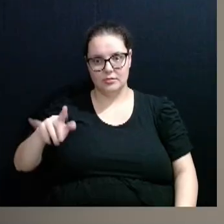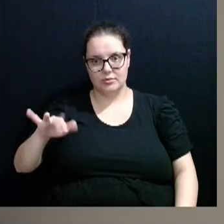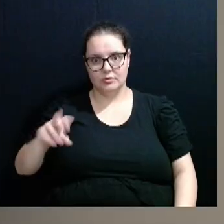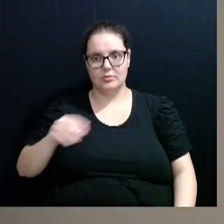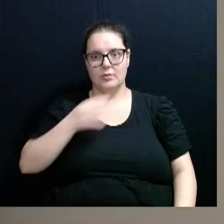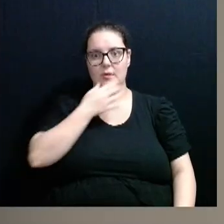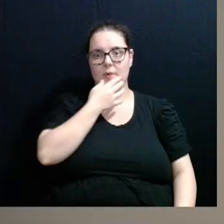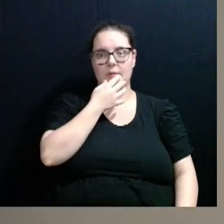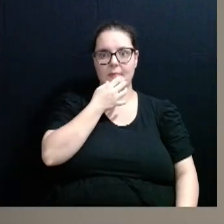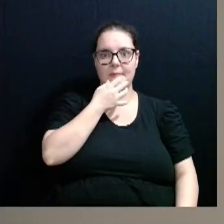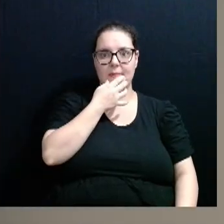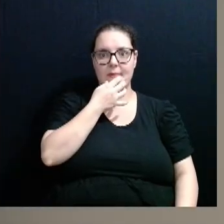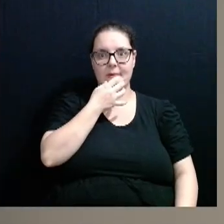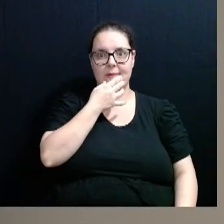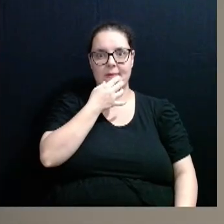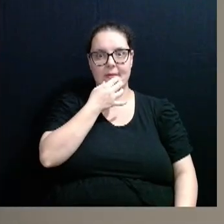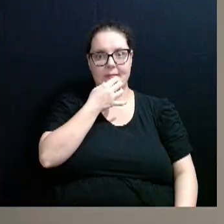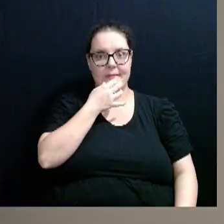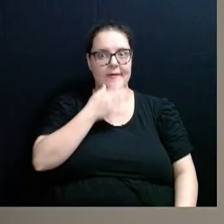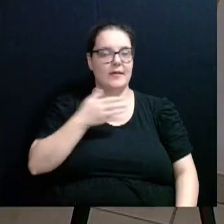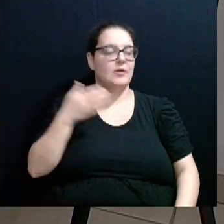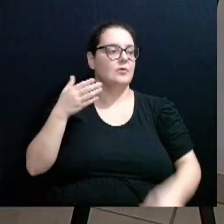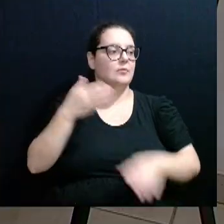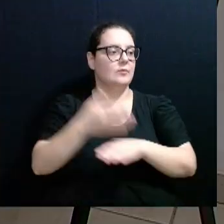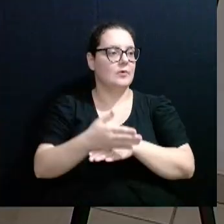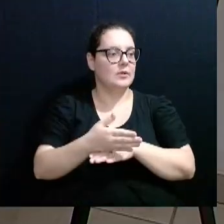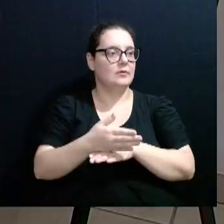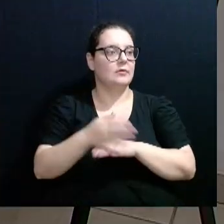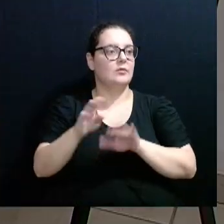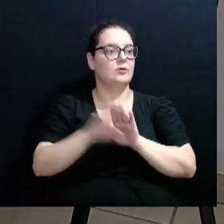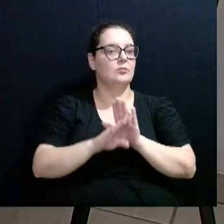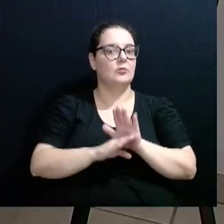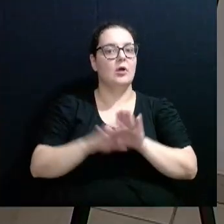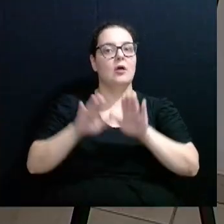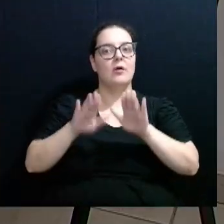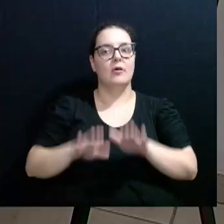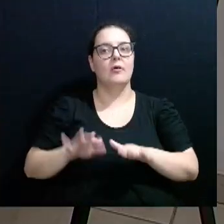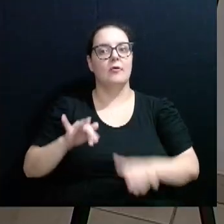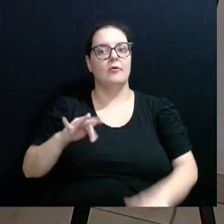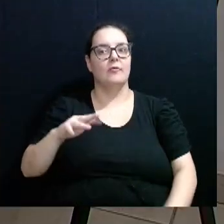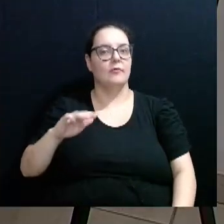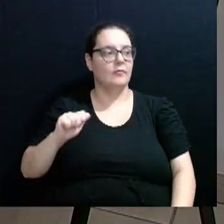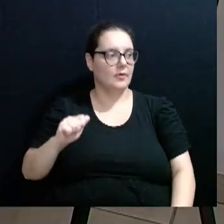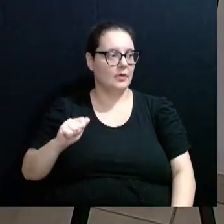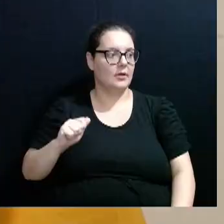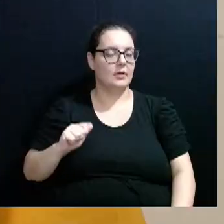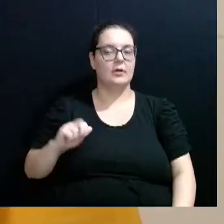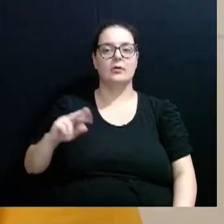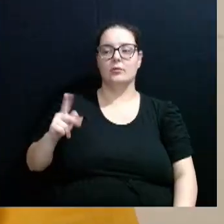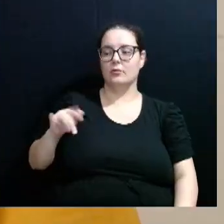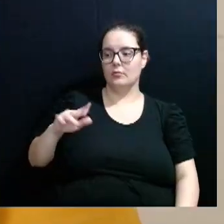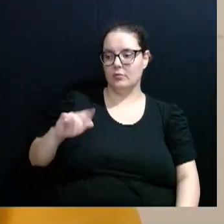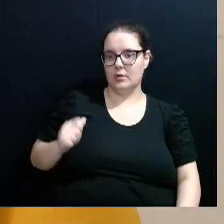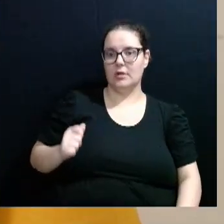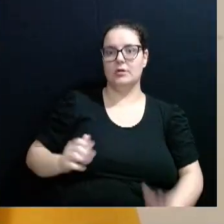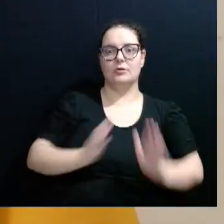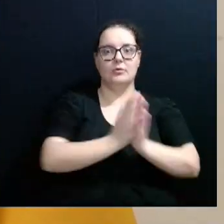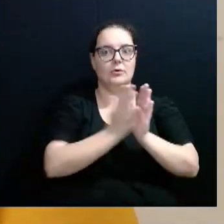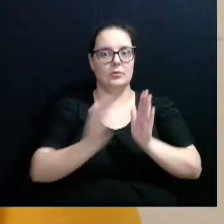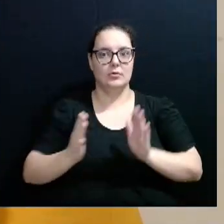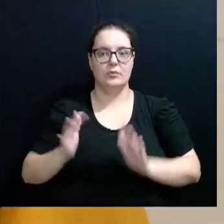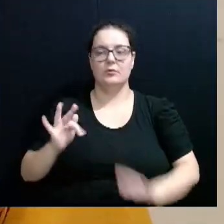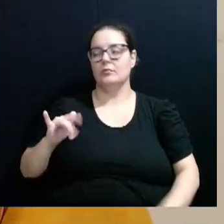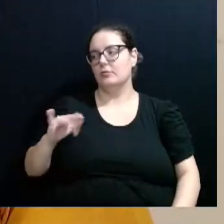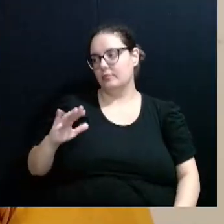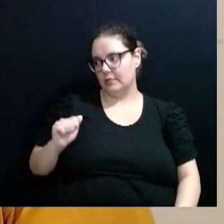do FICA em São Paulo e o AJA é um espelho do FICA. Correto. Né? Nós nos baseamos no